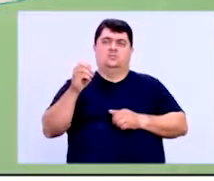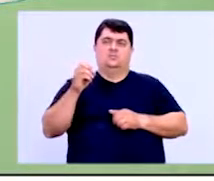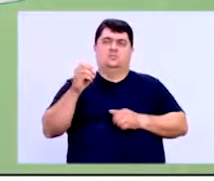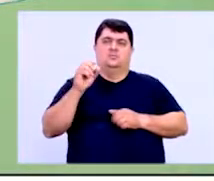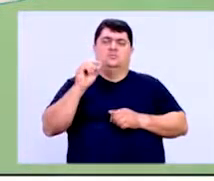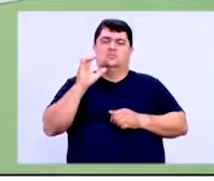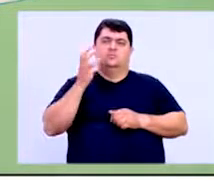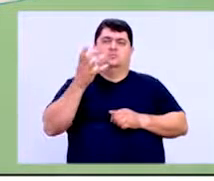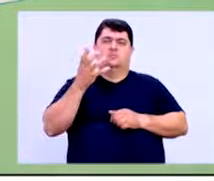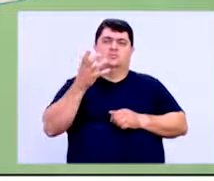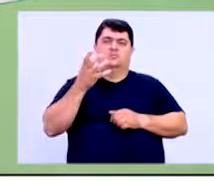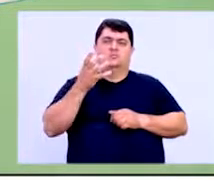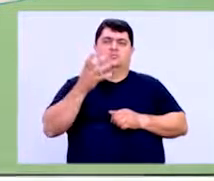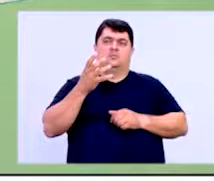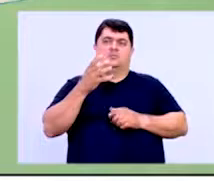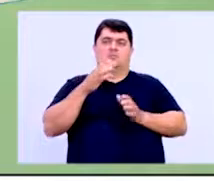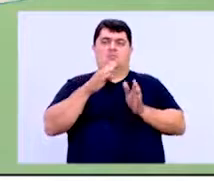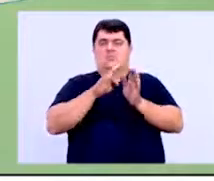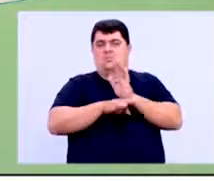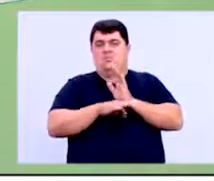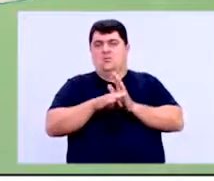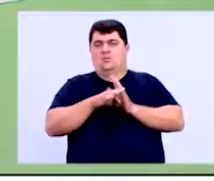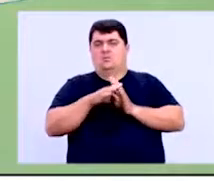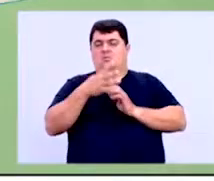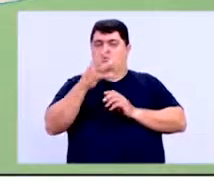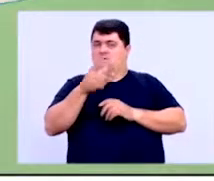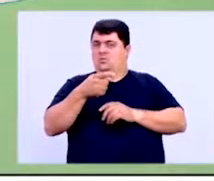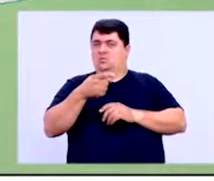que aconteceu? 5.500 menos 4.000,